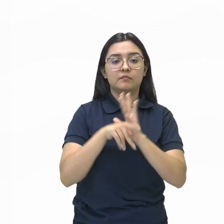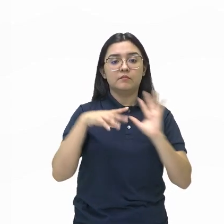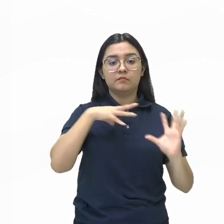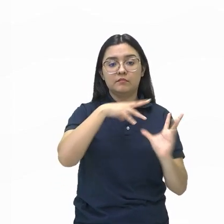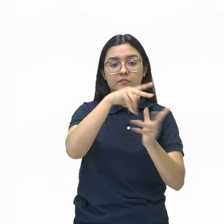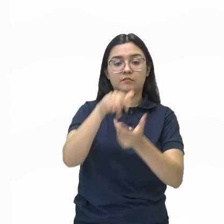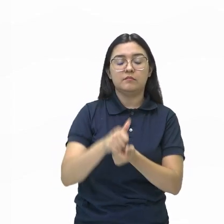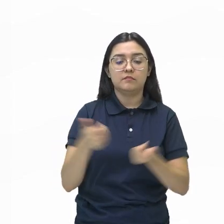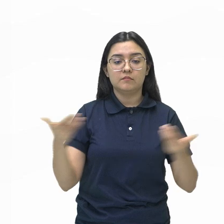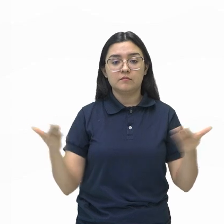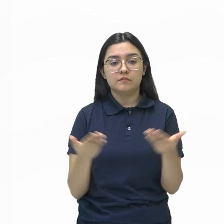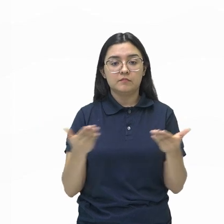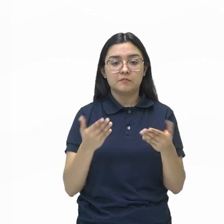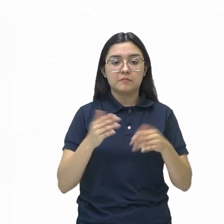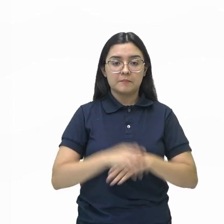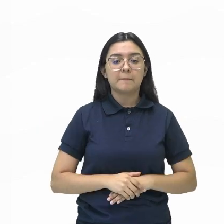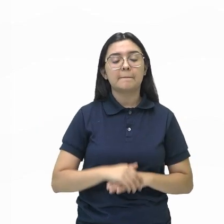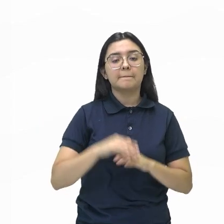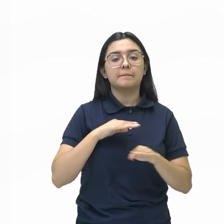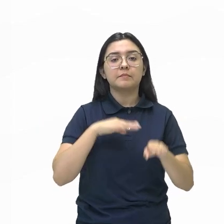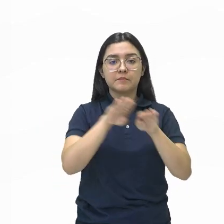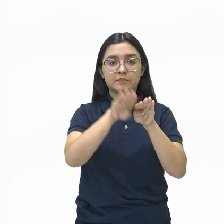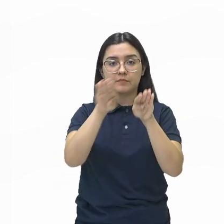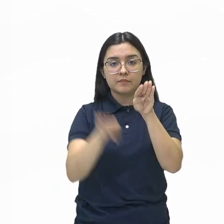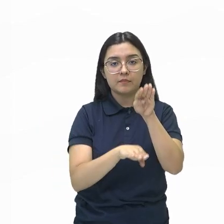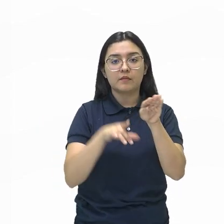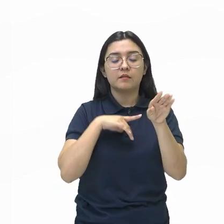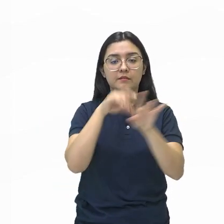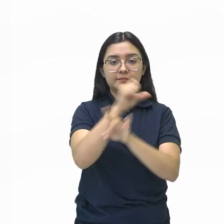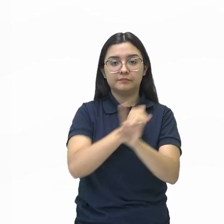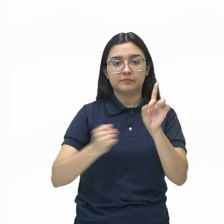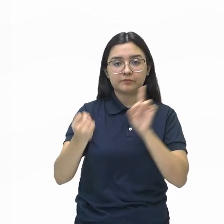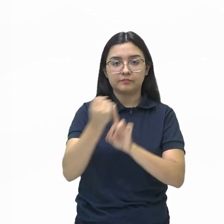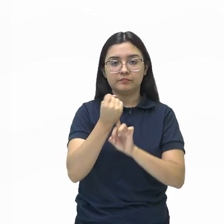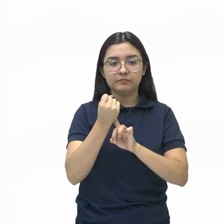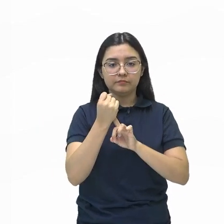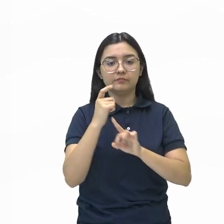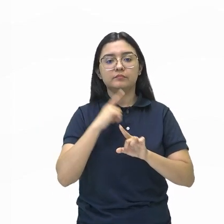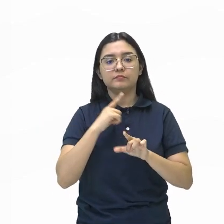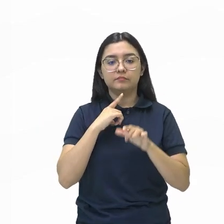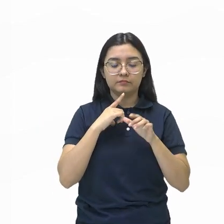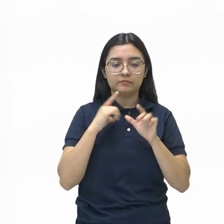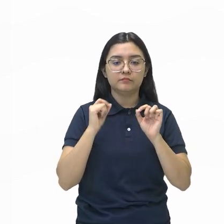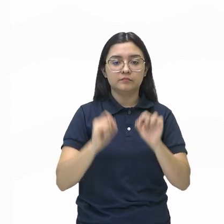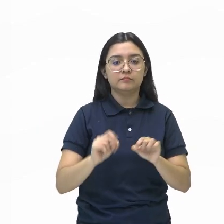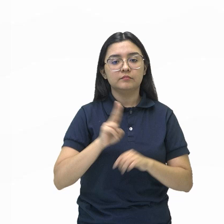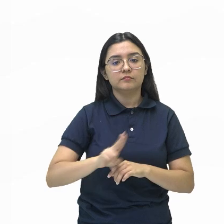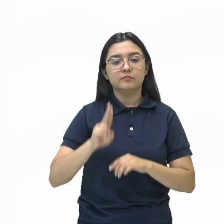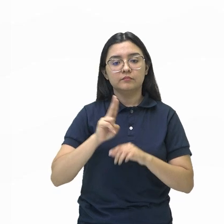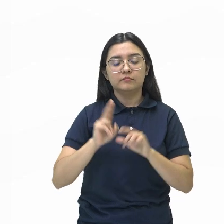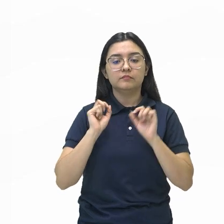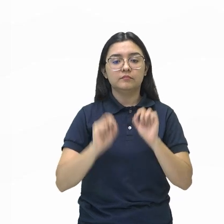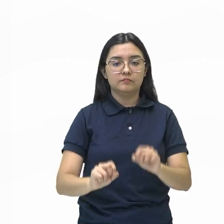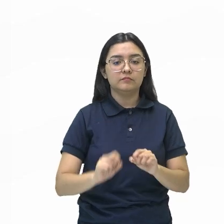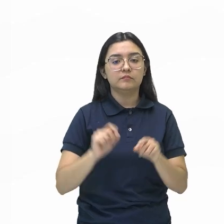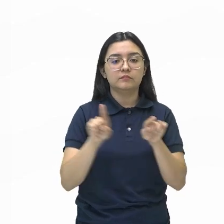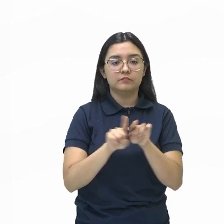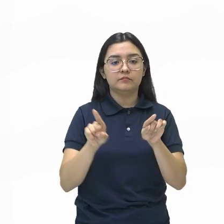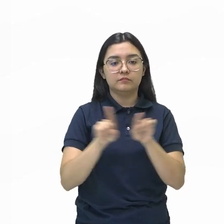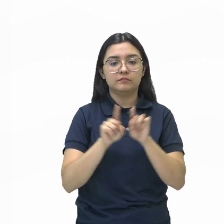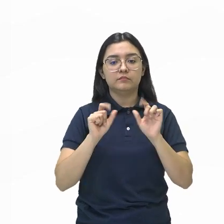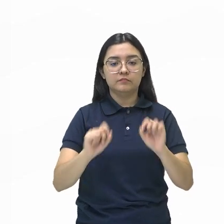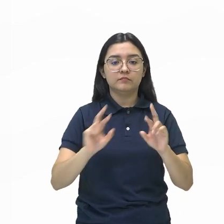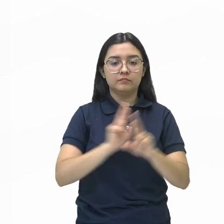mundo atual. A desigualdade social, exclusão digital e precarização